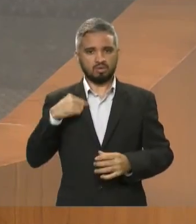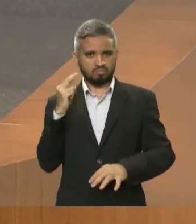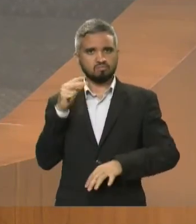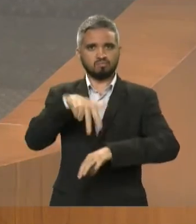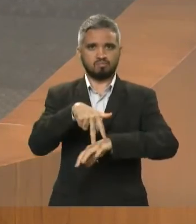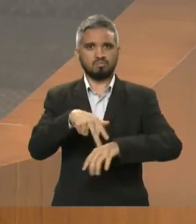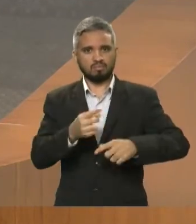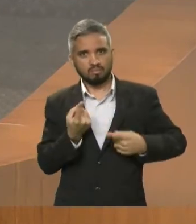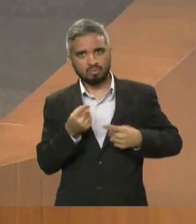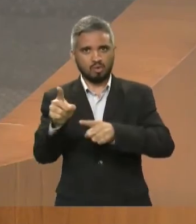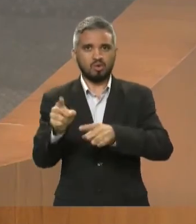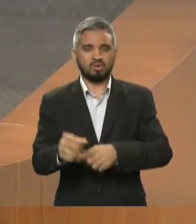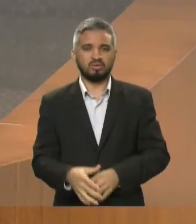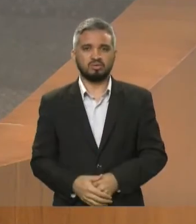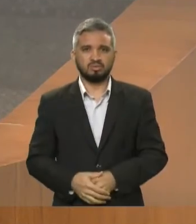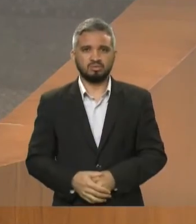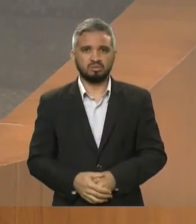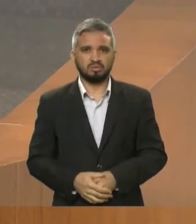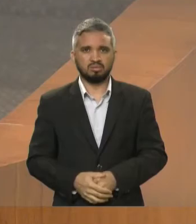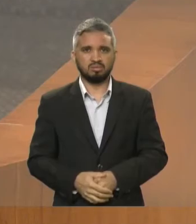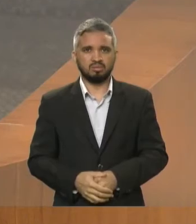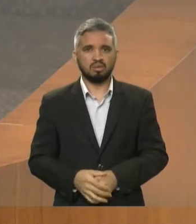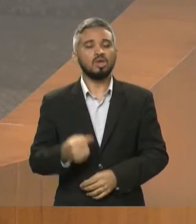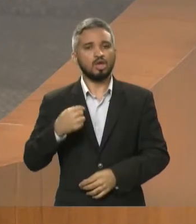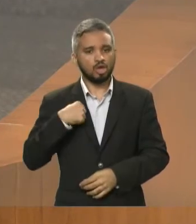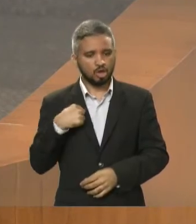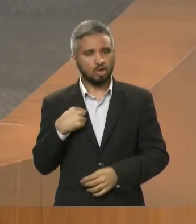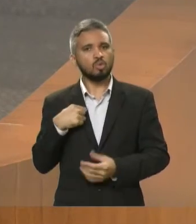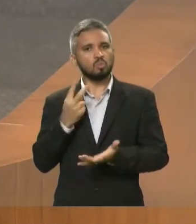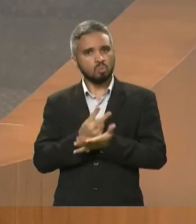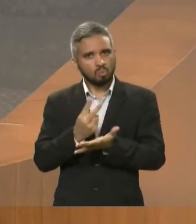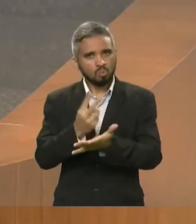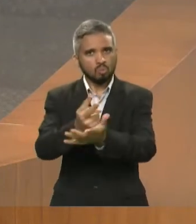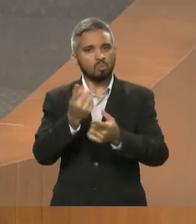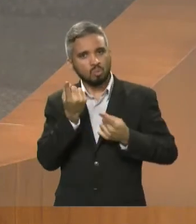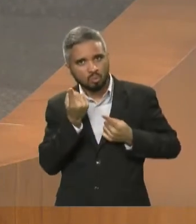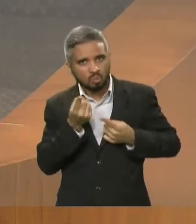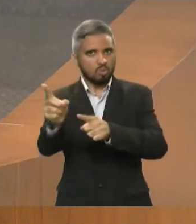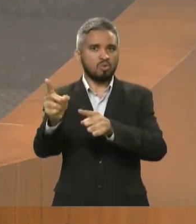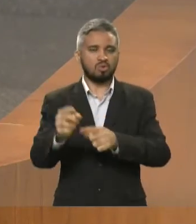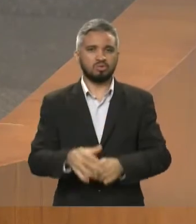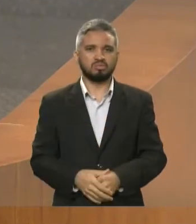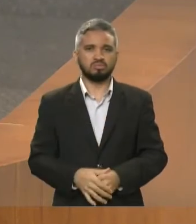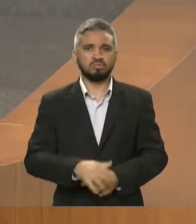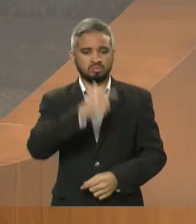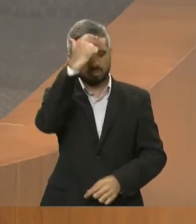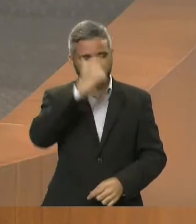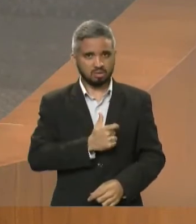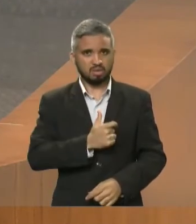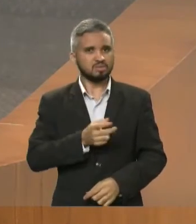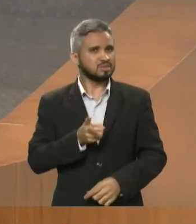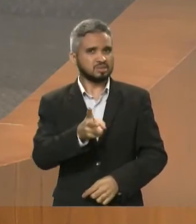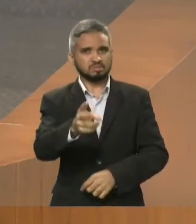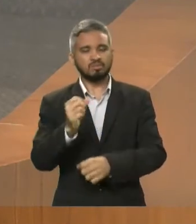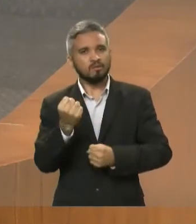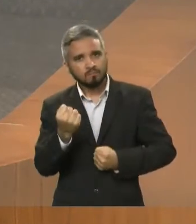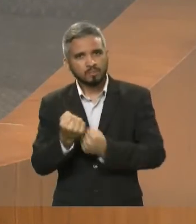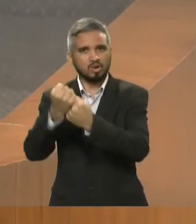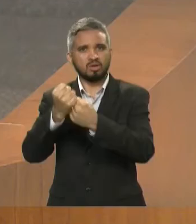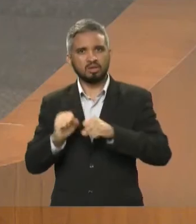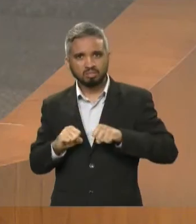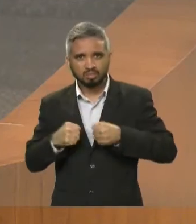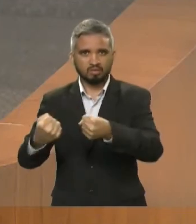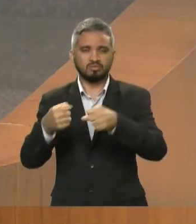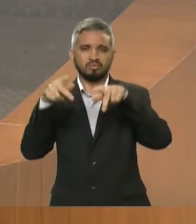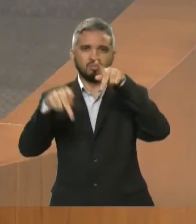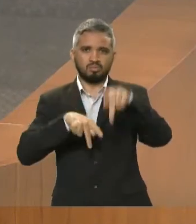Hélio. Vou continuar entrincheirado. Vou continuar aqui, pronto, e defendendo a população do Estado do Maranhão